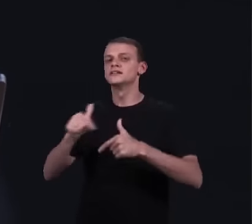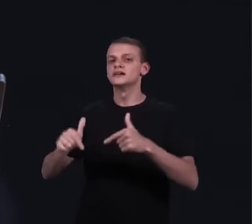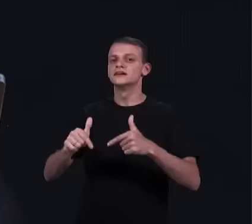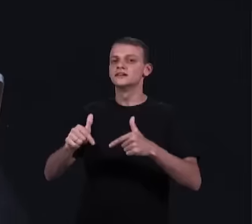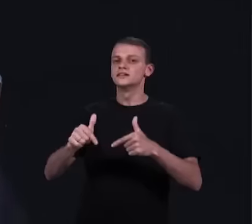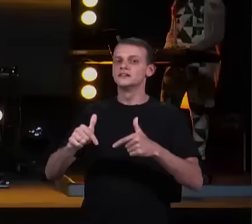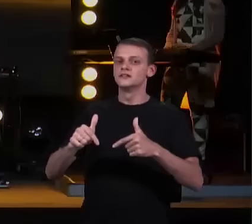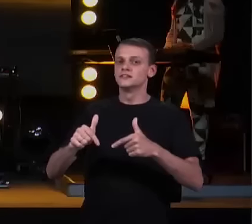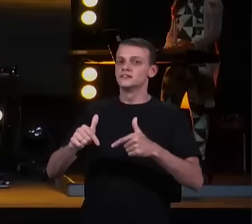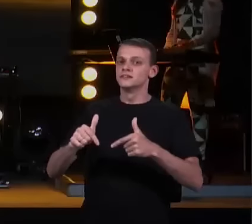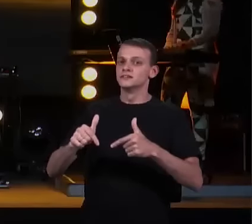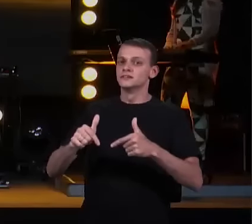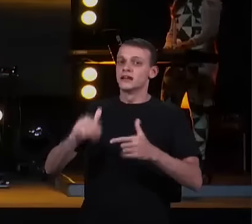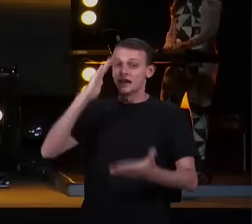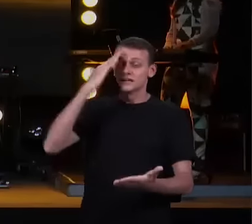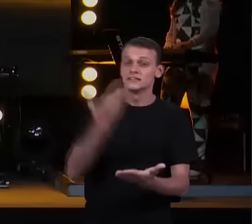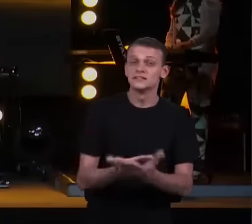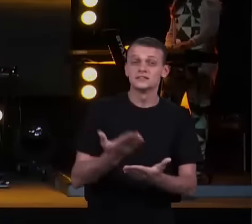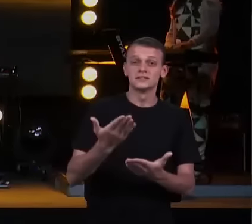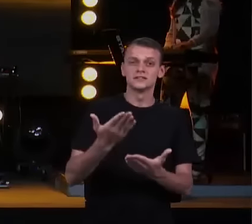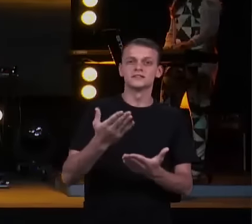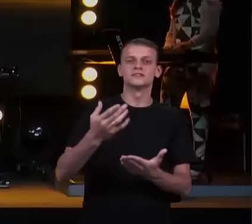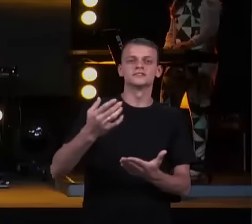nele esperam.